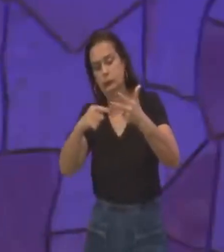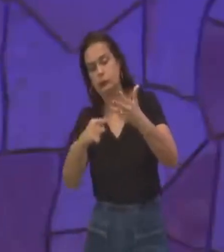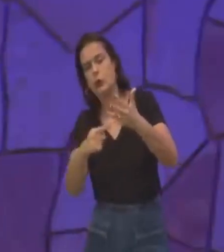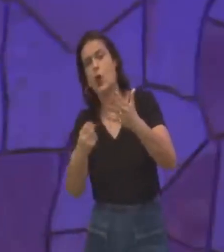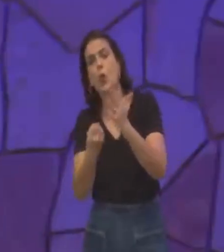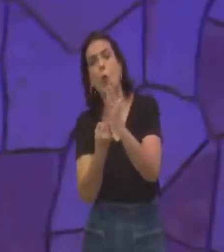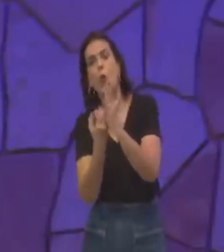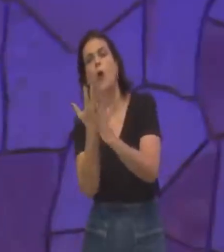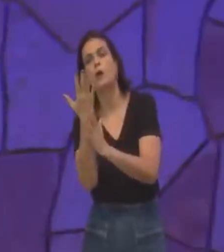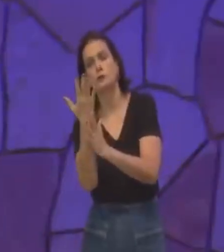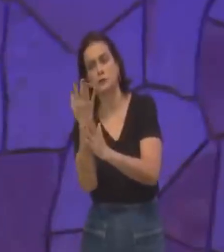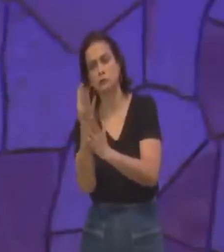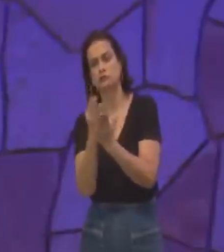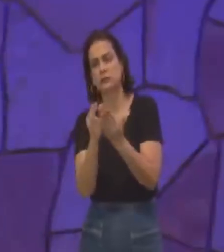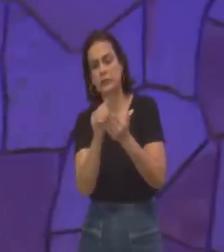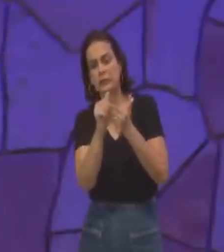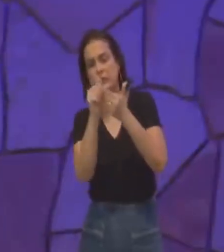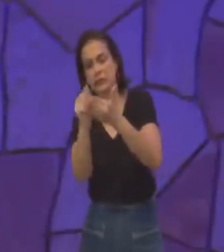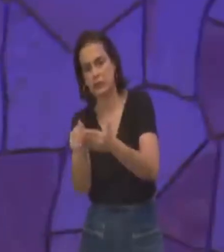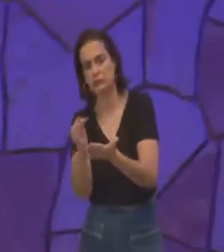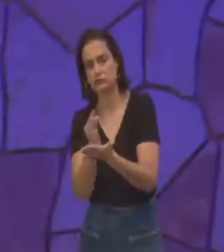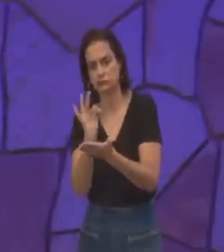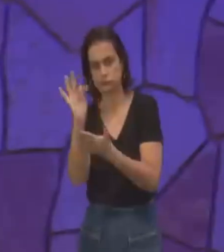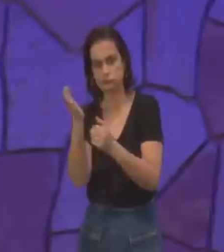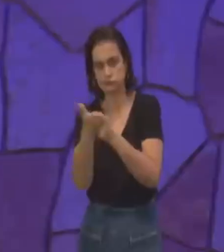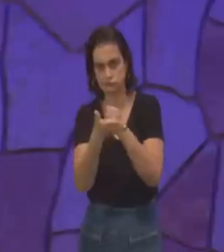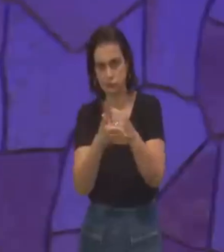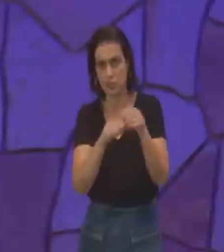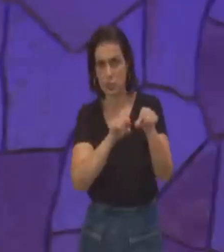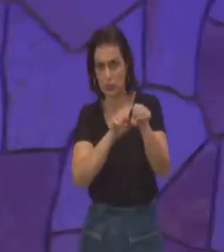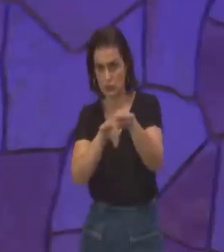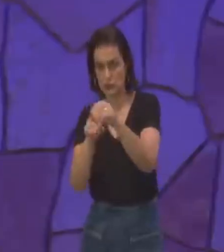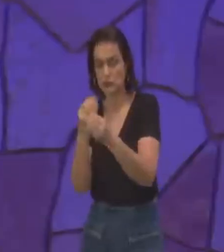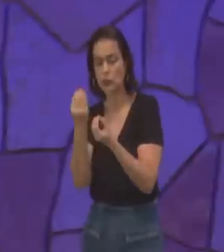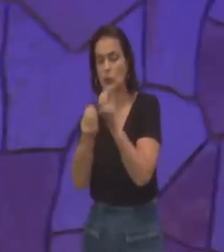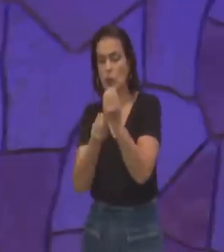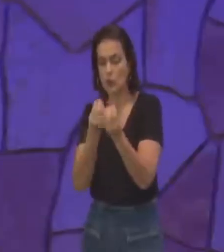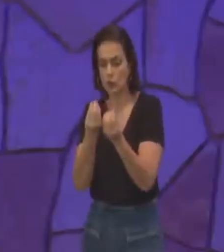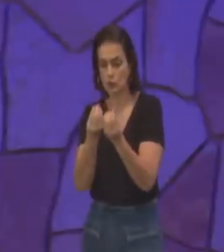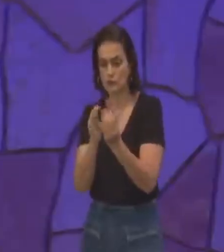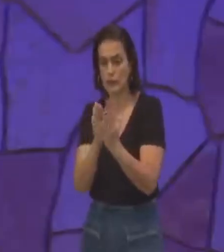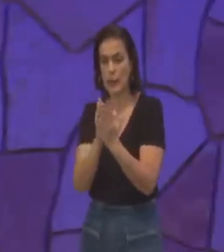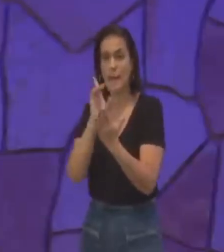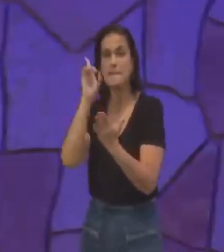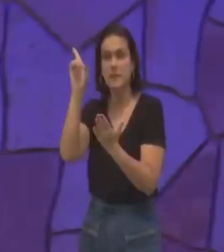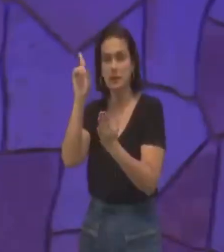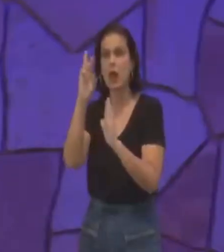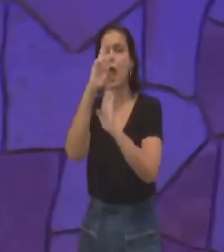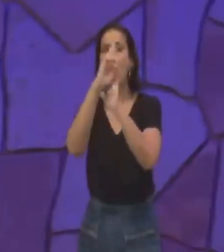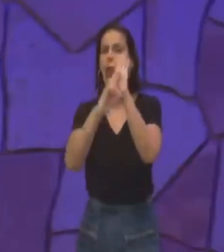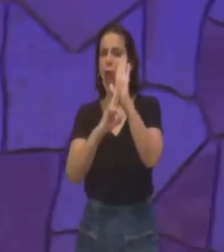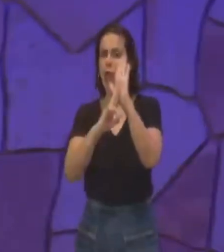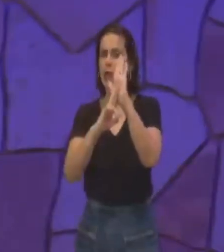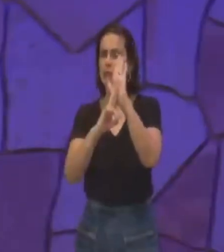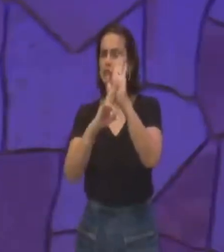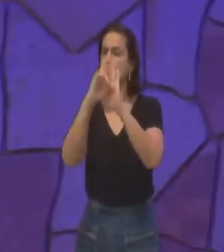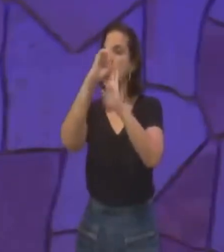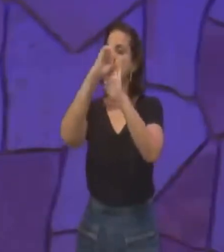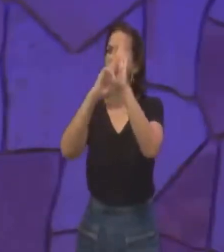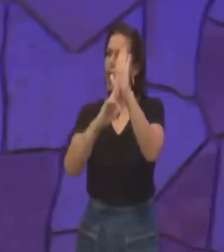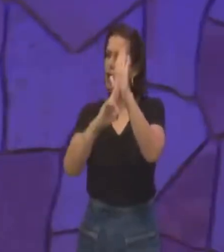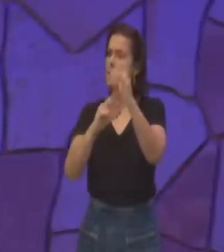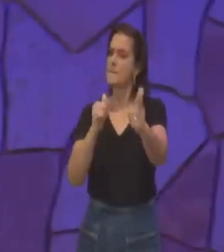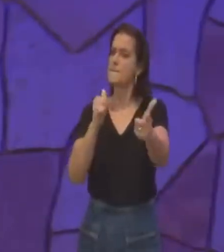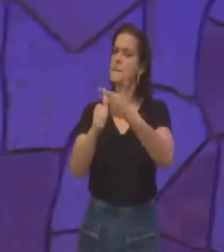teológica, que nós assim acreditamos e ensinamos. Bíblia como regra primeira de fé e